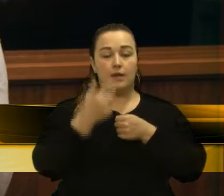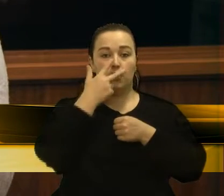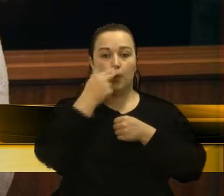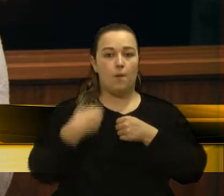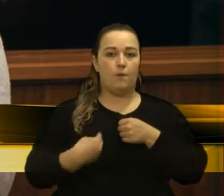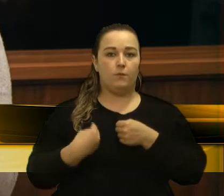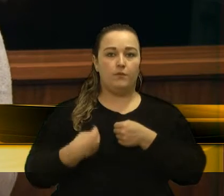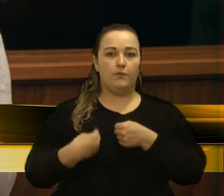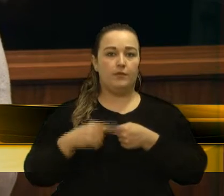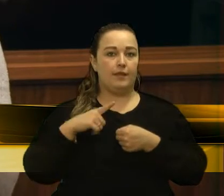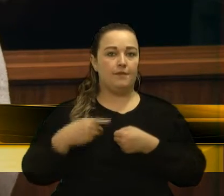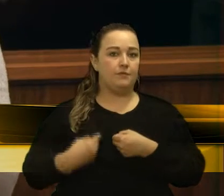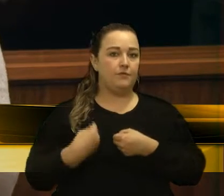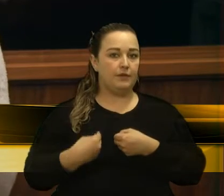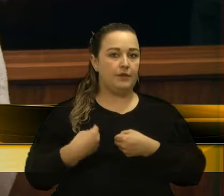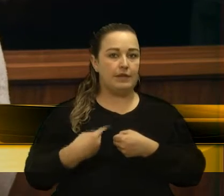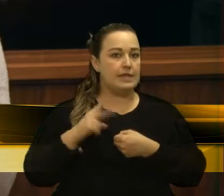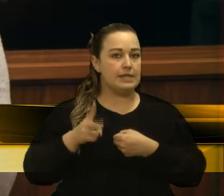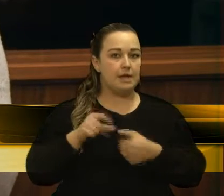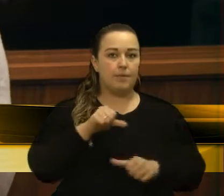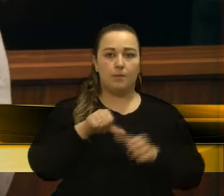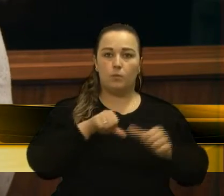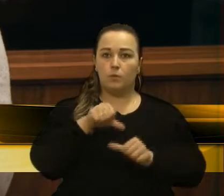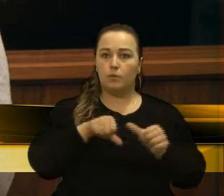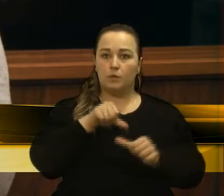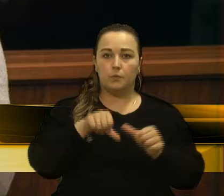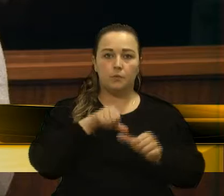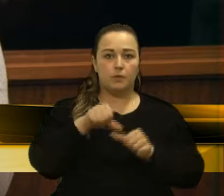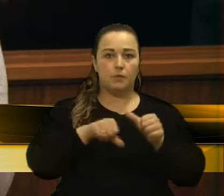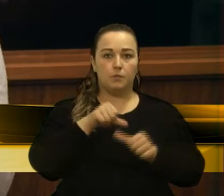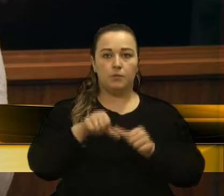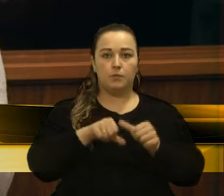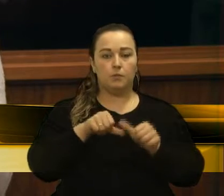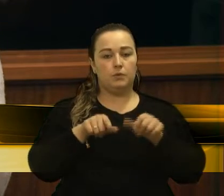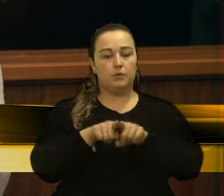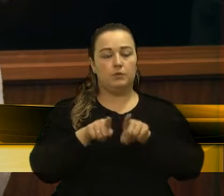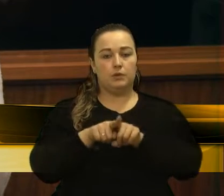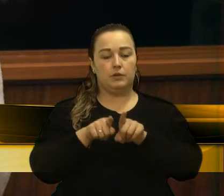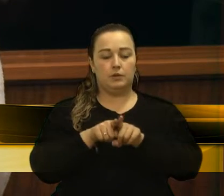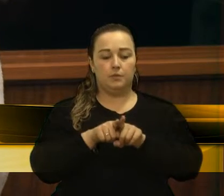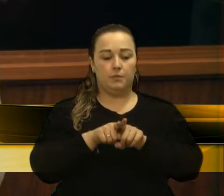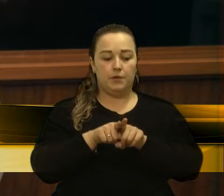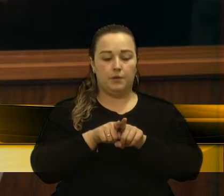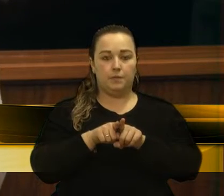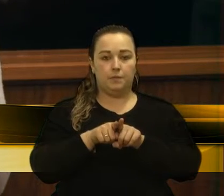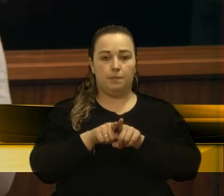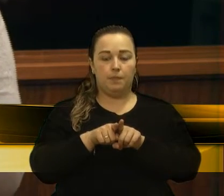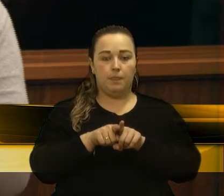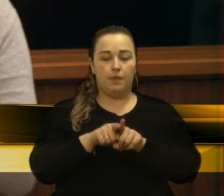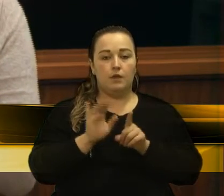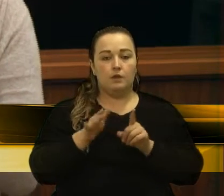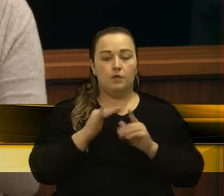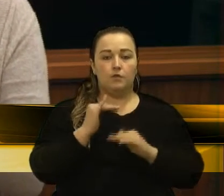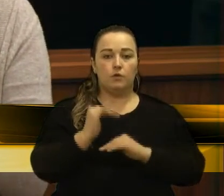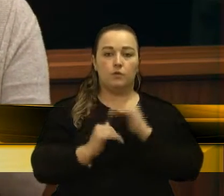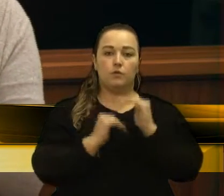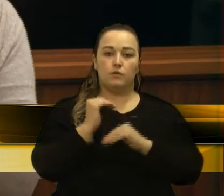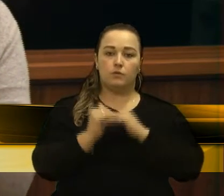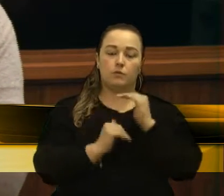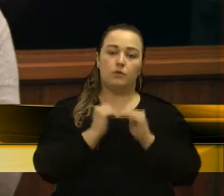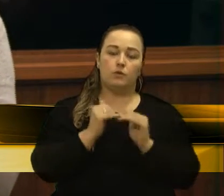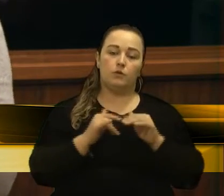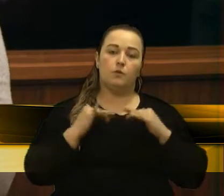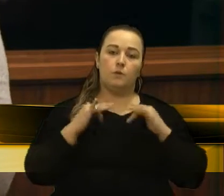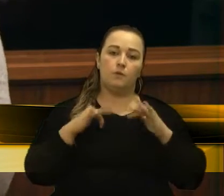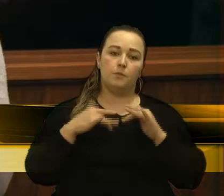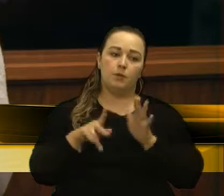uma cidade orgânica, que vai mudando, que nesses 2 anos tiveram mudanças, inclusive, que foram construídas a partir do movimento da